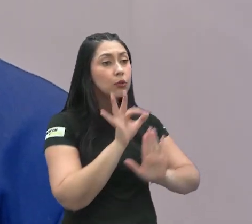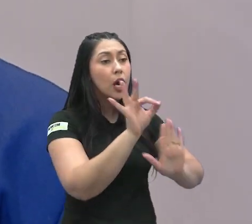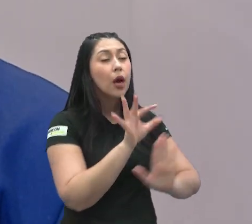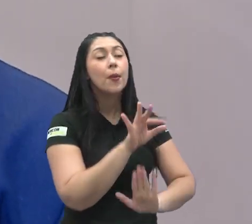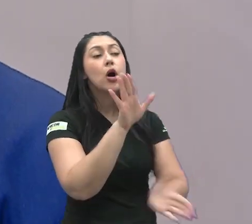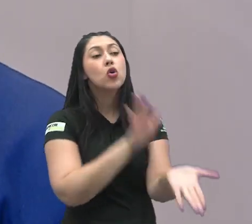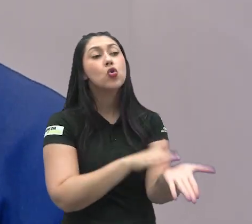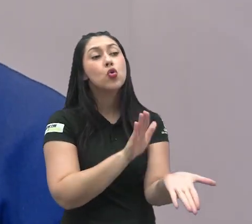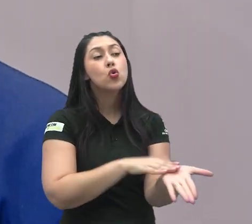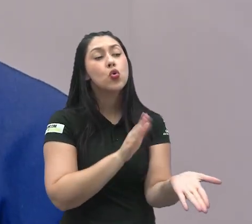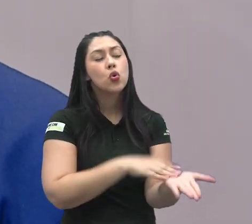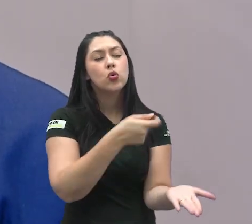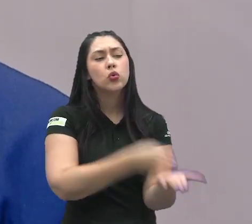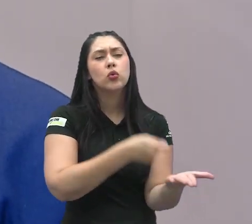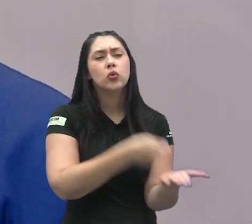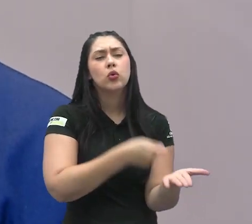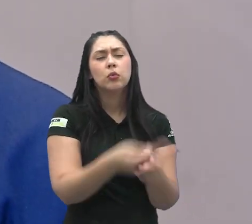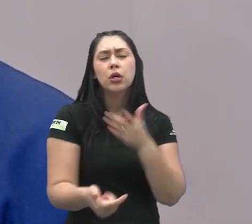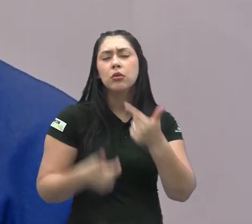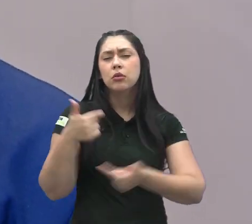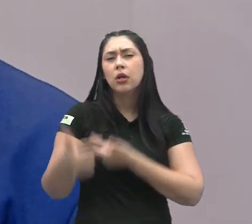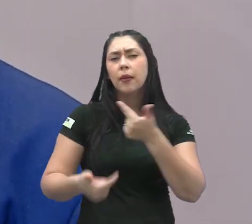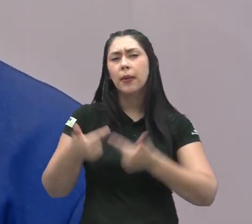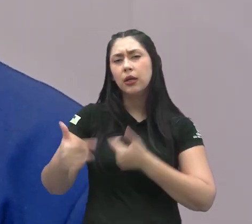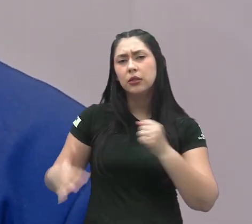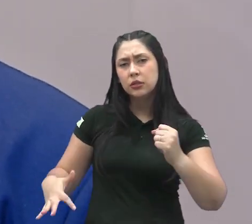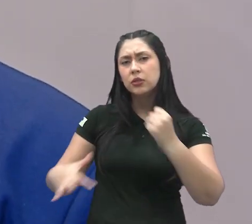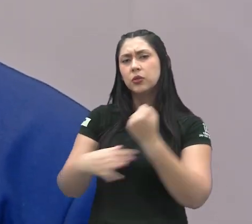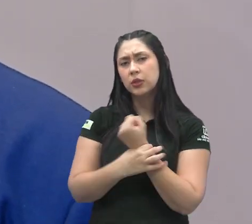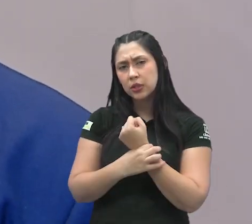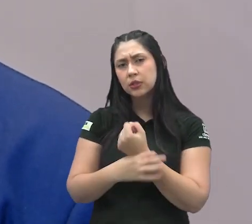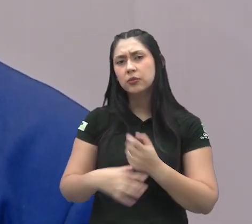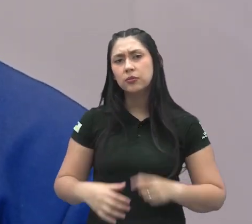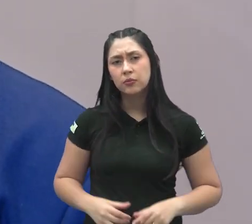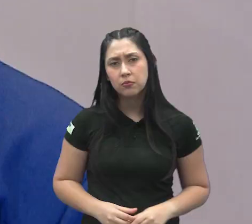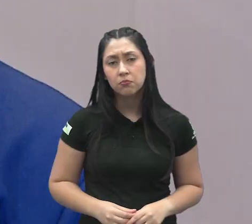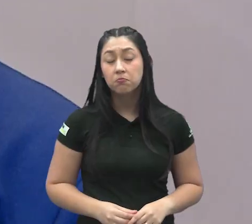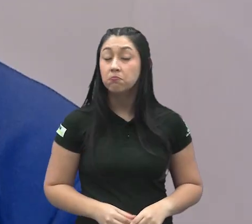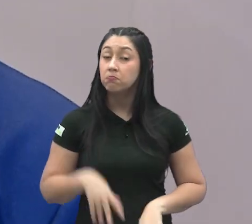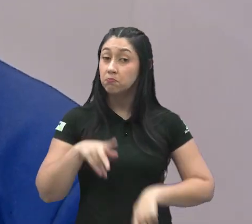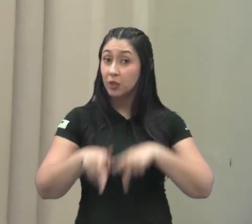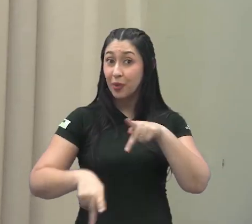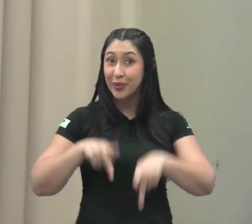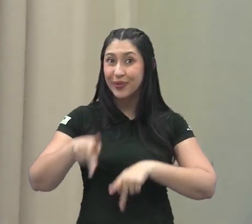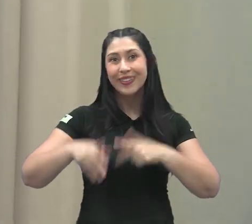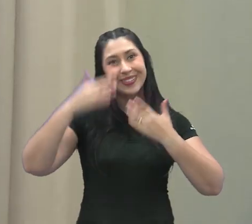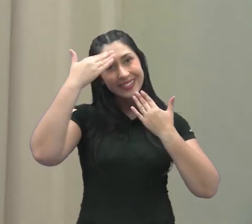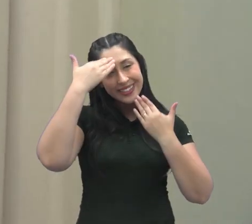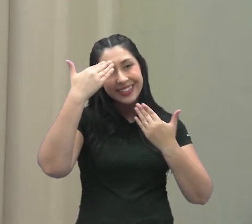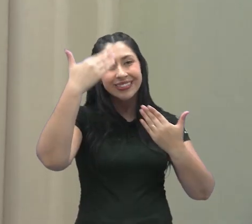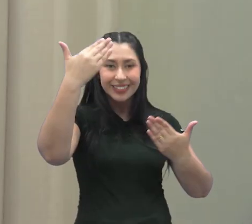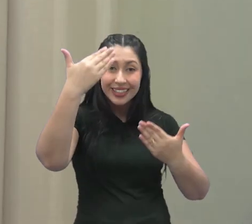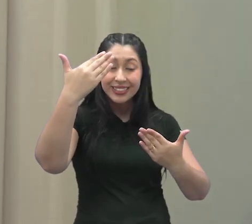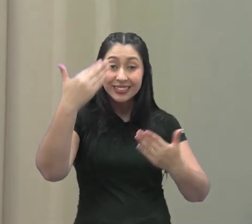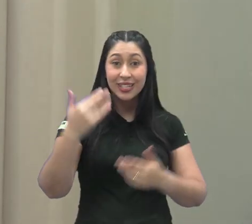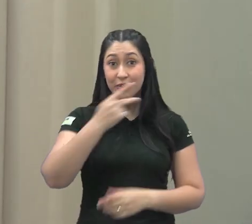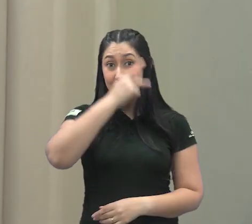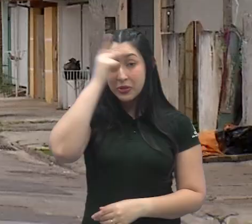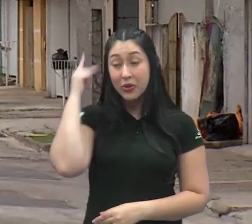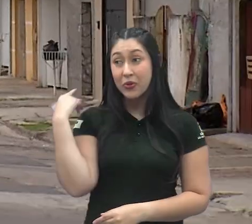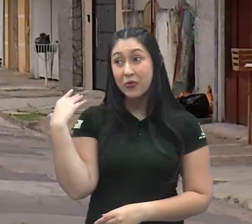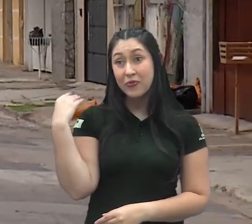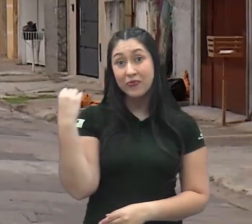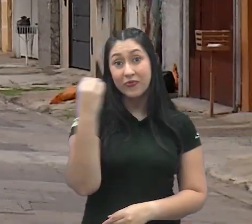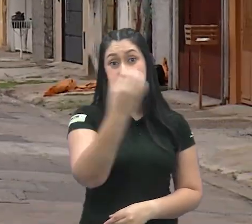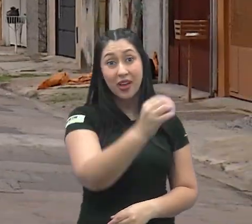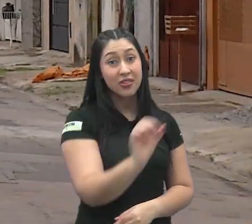aí, cobrando, né, as entidades de segurança pública para reforçar o patrulhamento aqui em São José dos Campos. E a população agradece, seja para